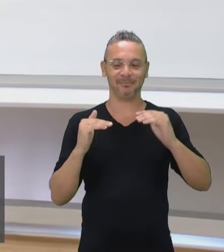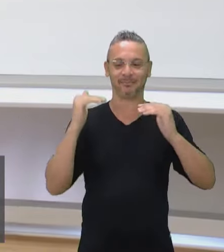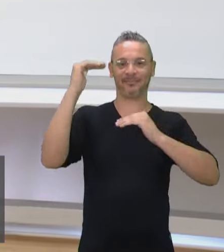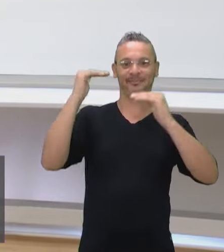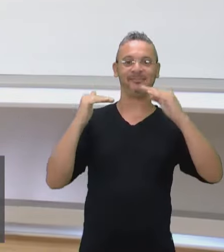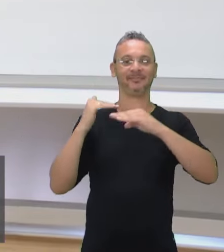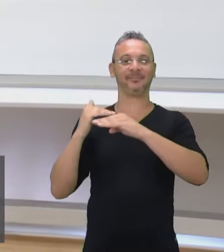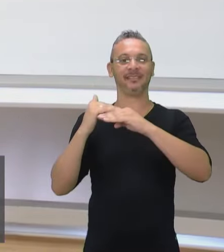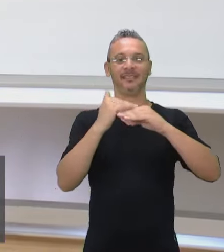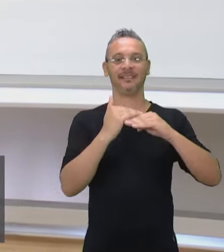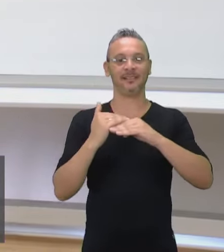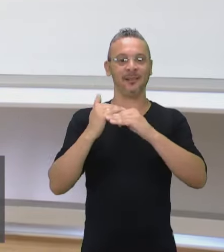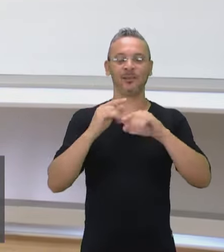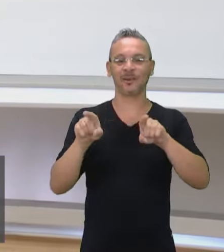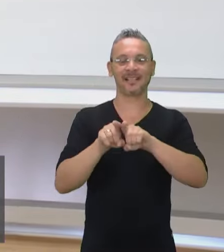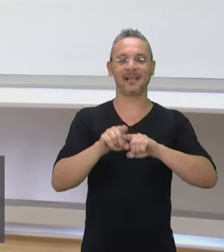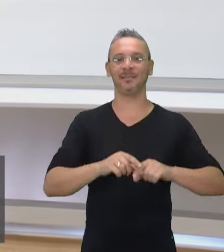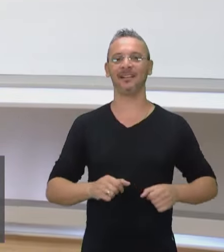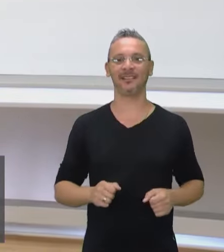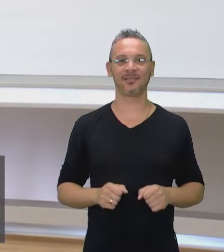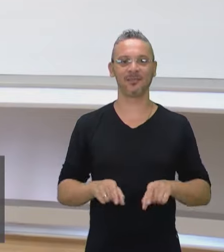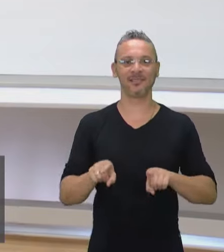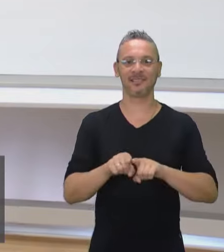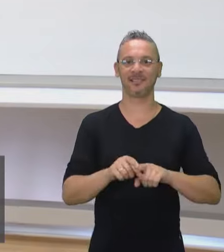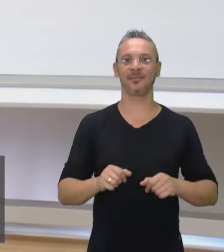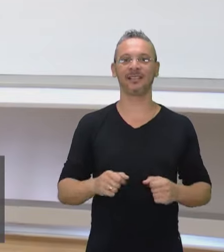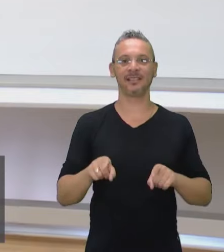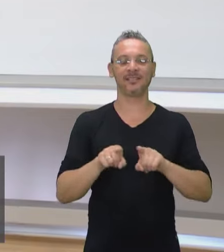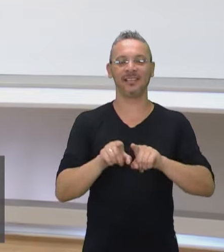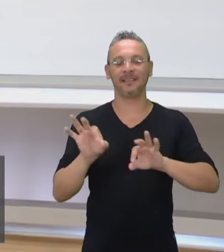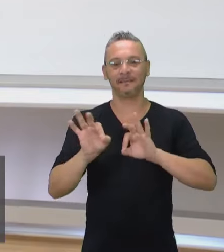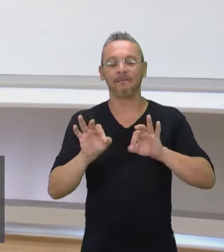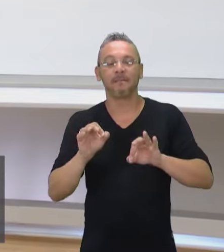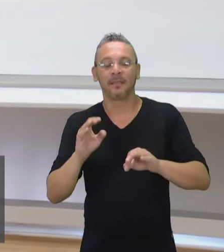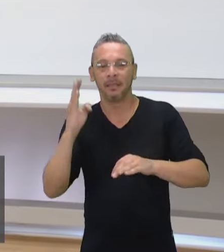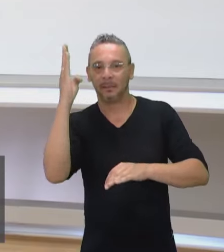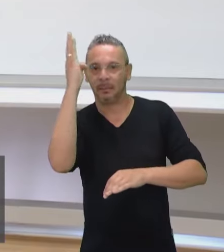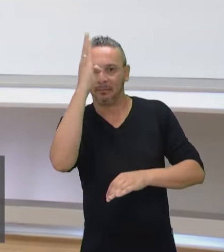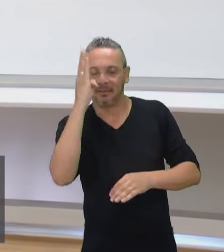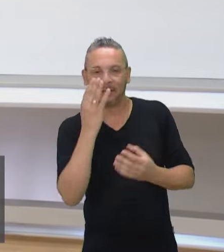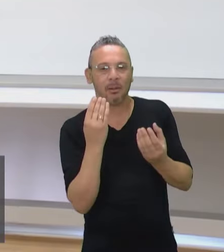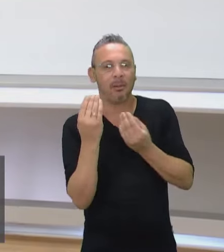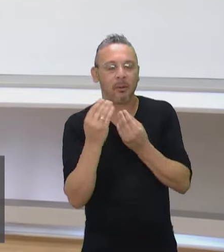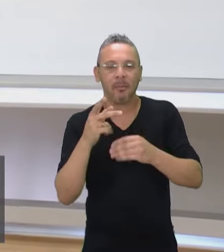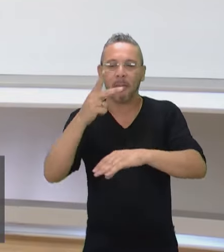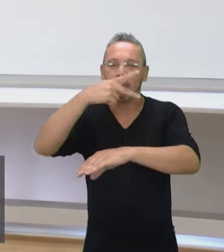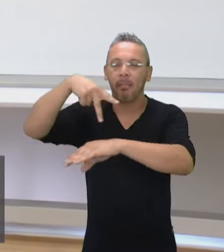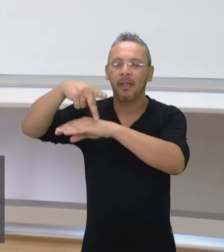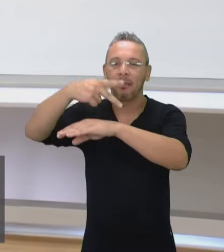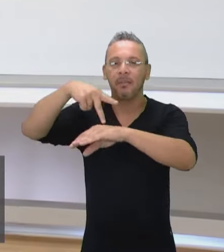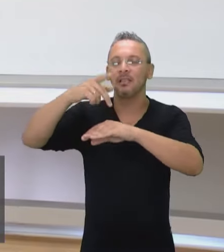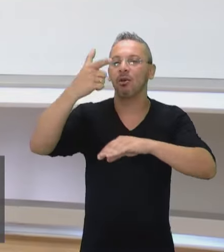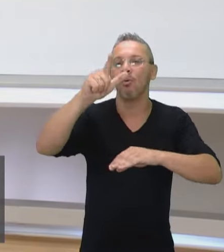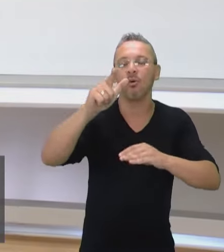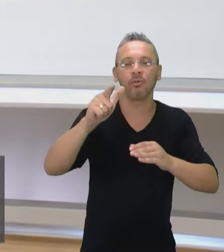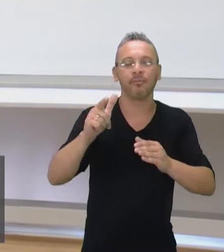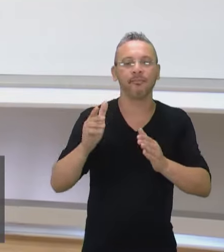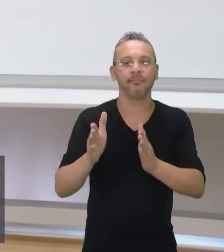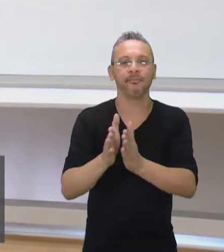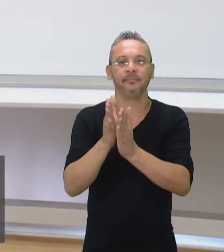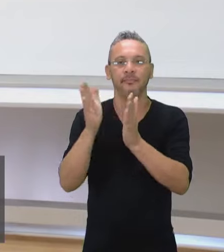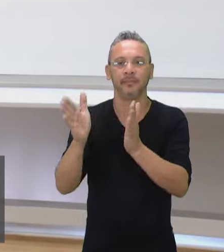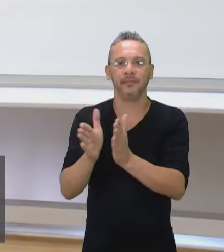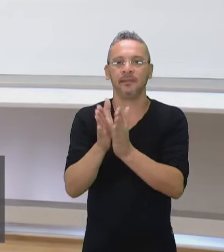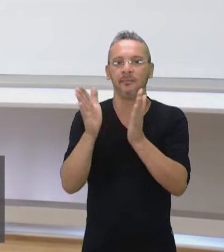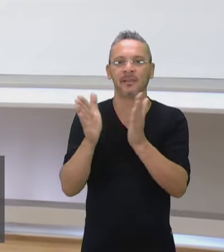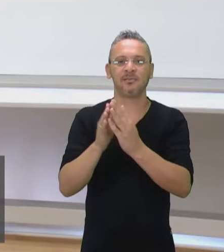né? E outros países, né? A gente não precisa nem pensar no Brasil, mas outros países que são muito pobres, nós